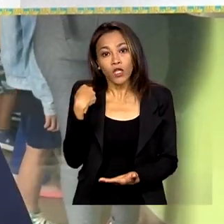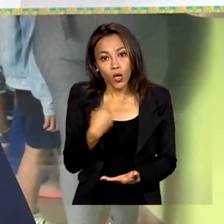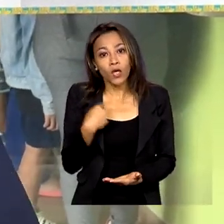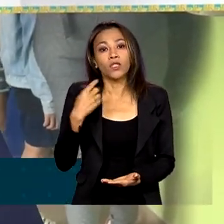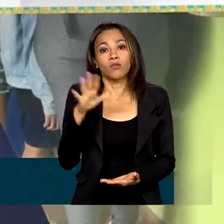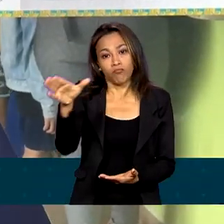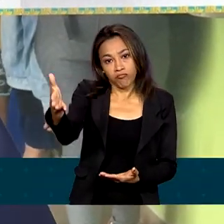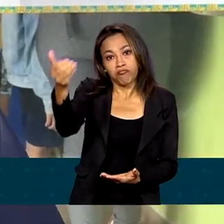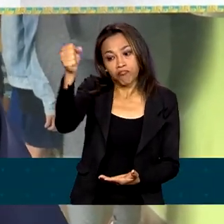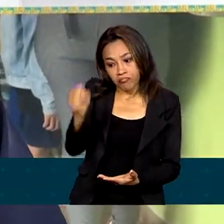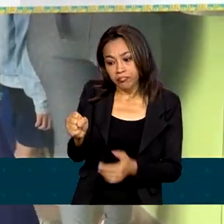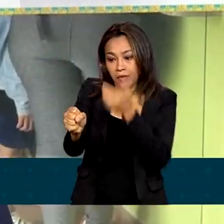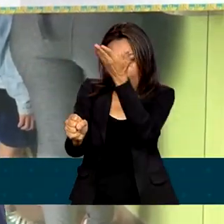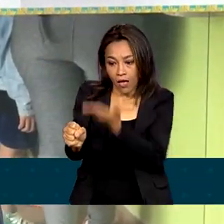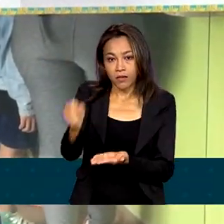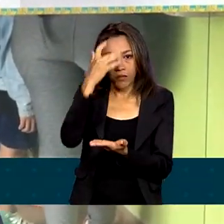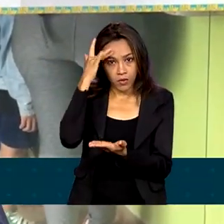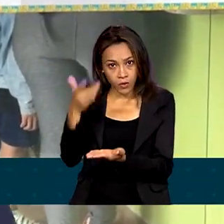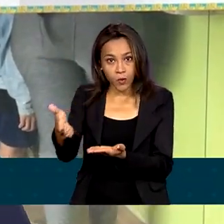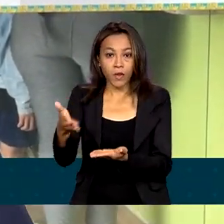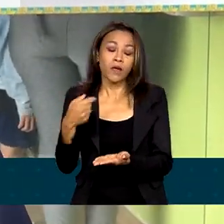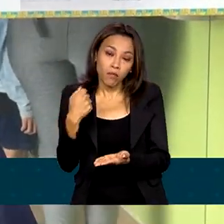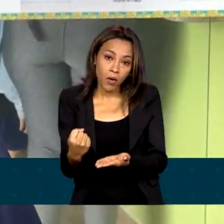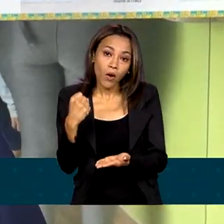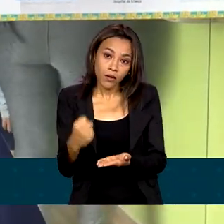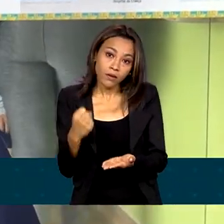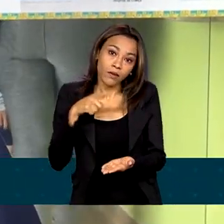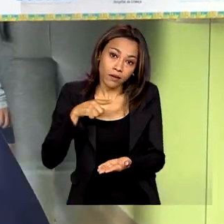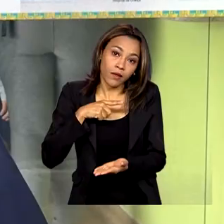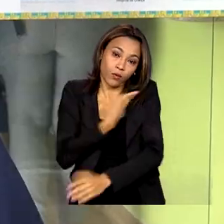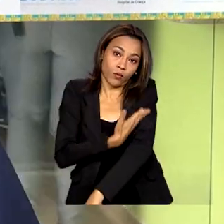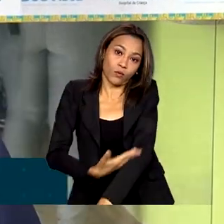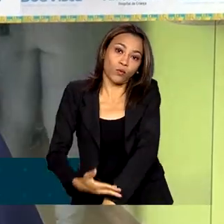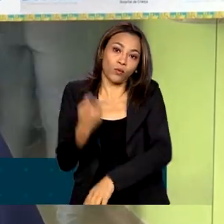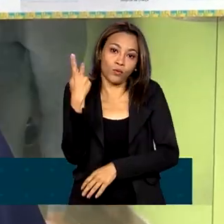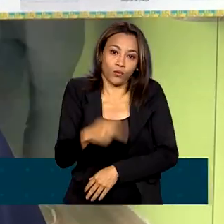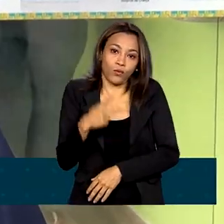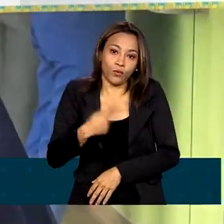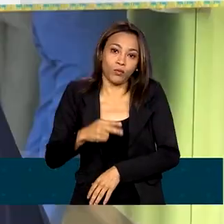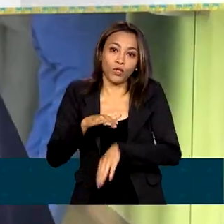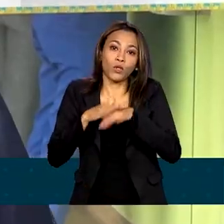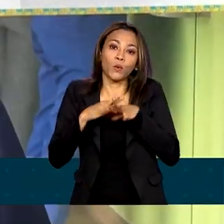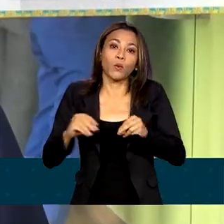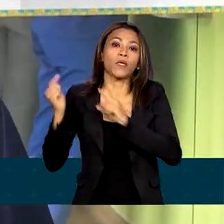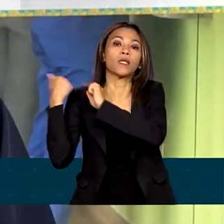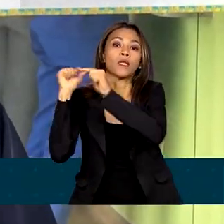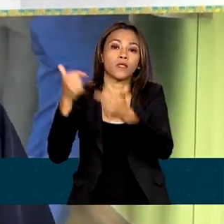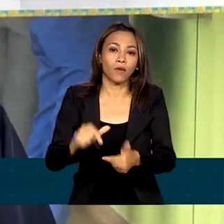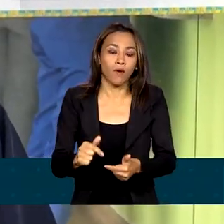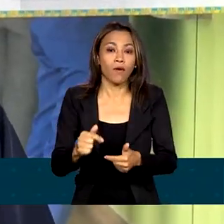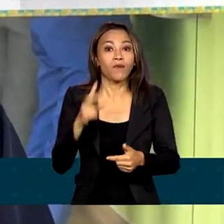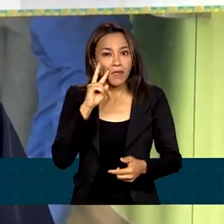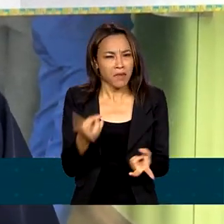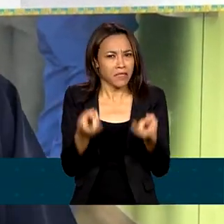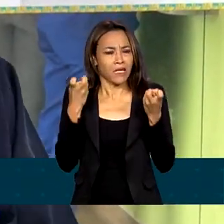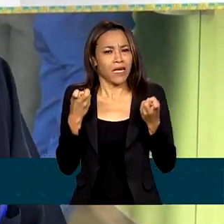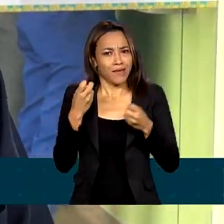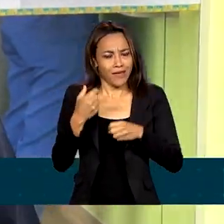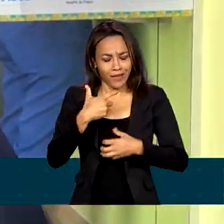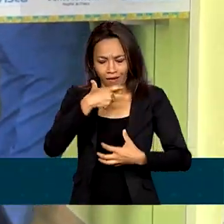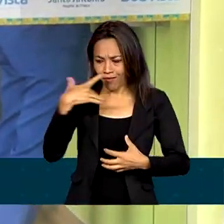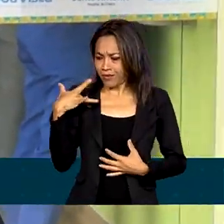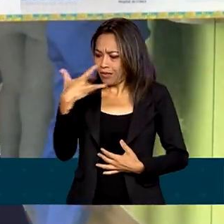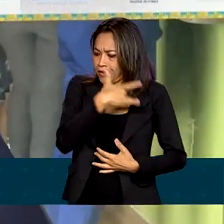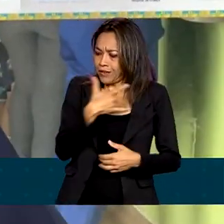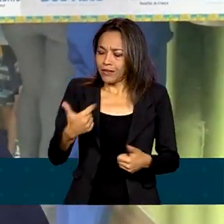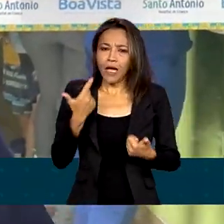o momento, né, para que a pessoa possa fazer essa prática de cura tradicional deles. A recuperação é visível. É uma outra